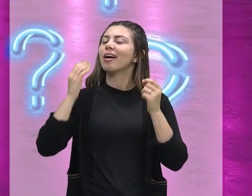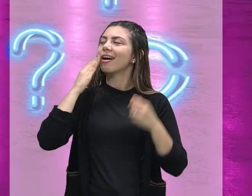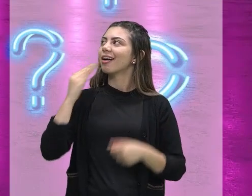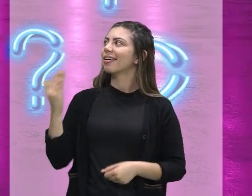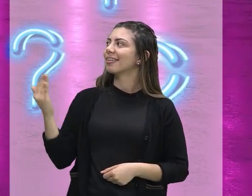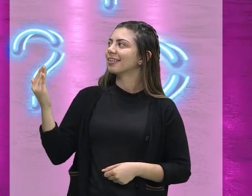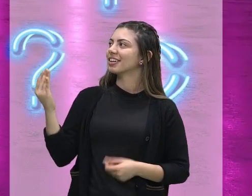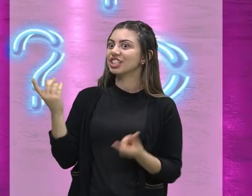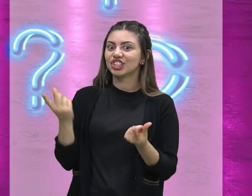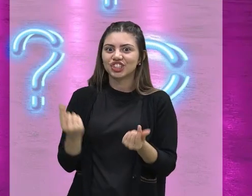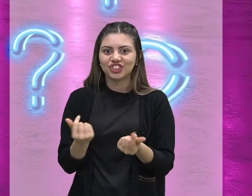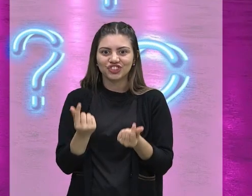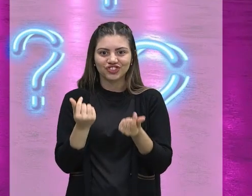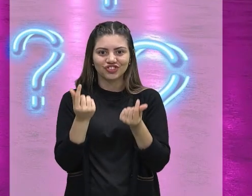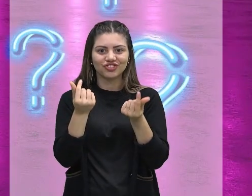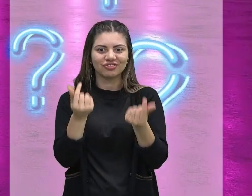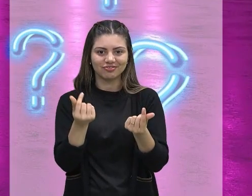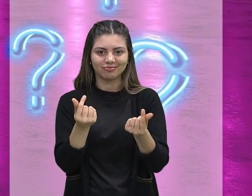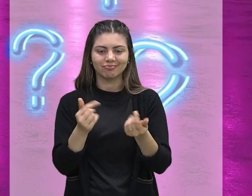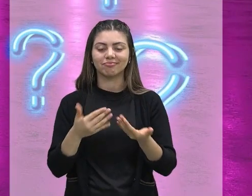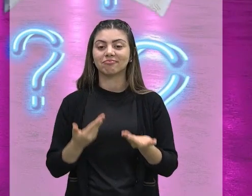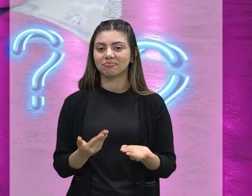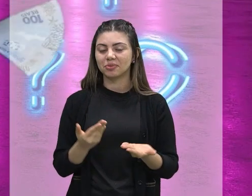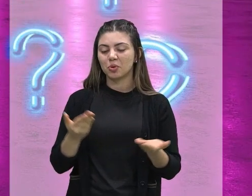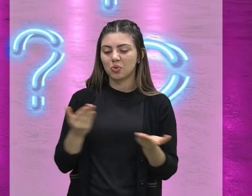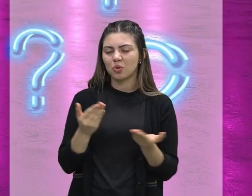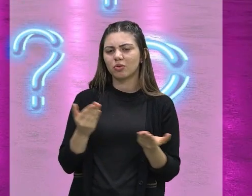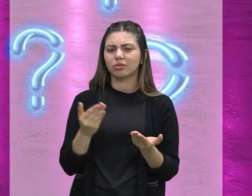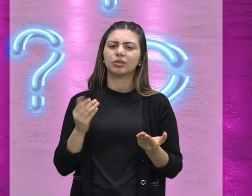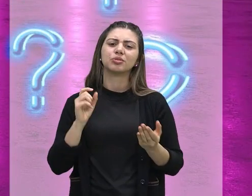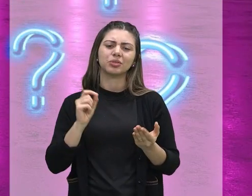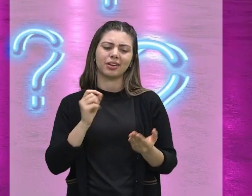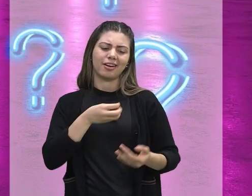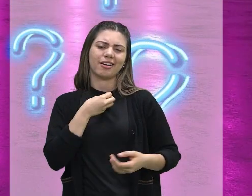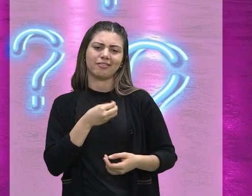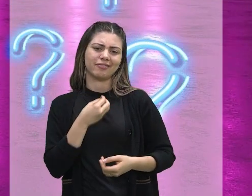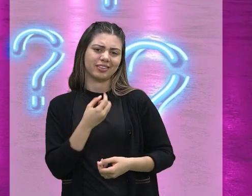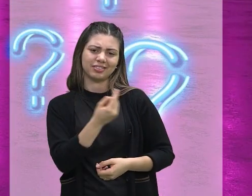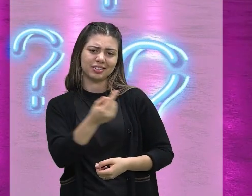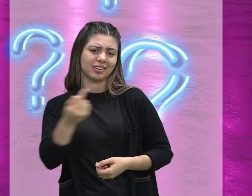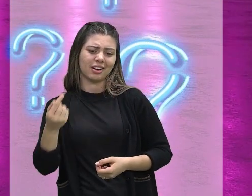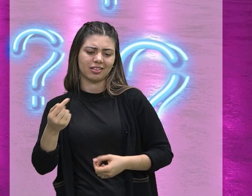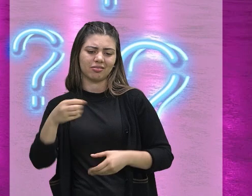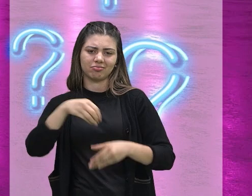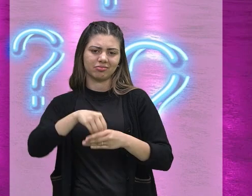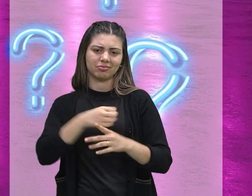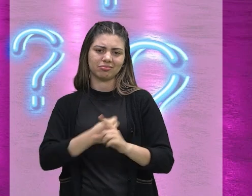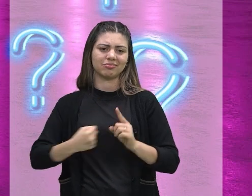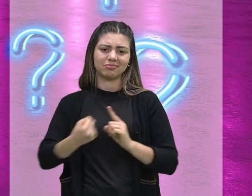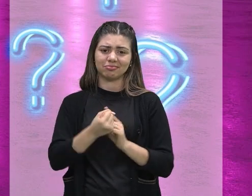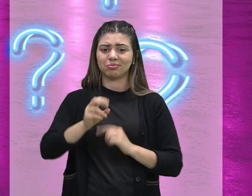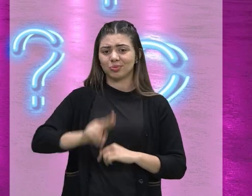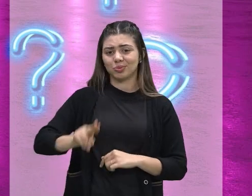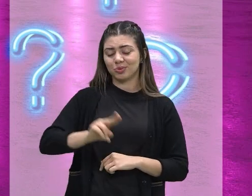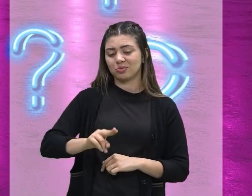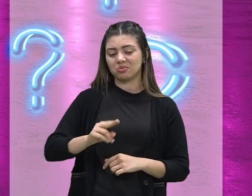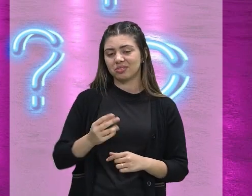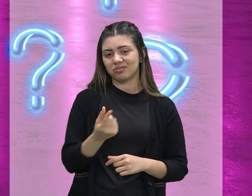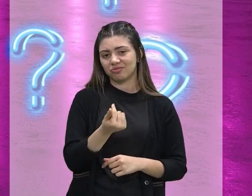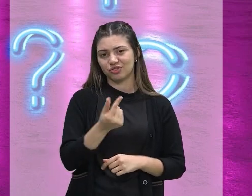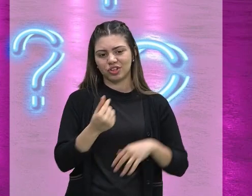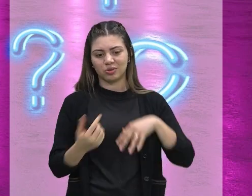né? É o dinheiro. É claro que o dinheiro hoje ele faz parte da nossa vida em qualquer sociedade. Em qualquer parte do